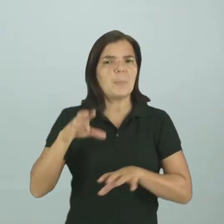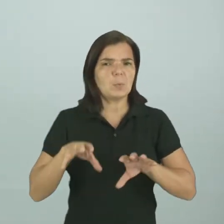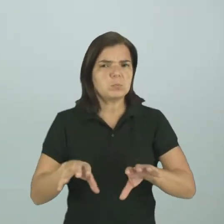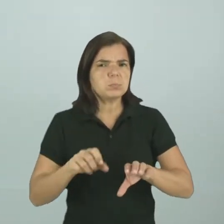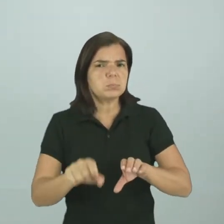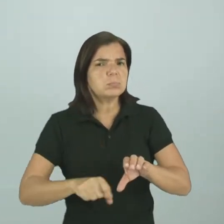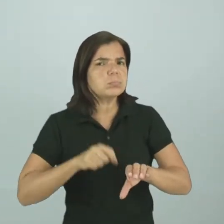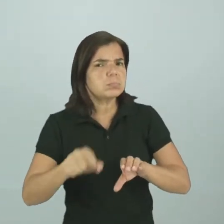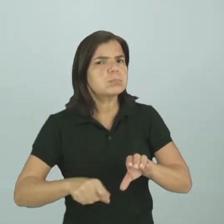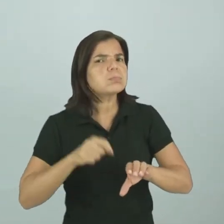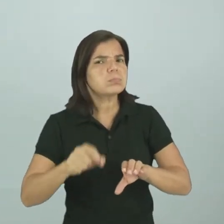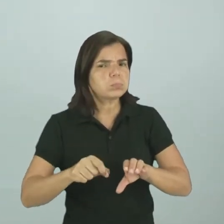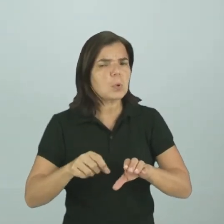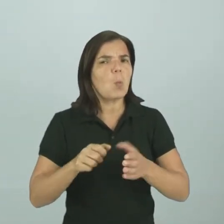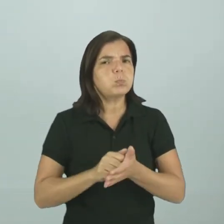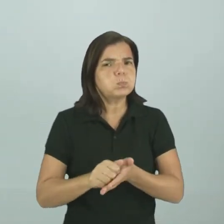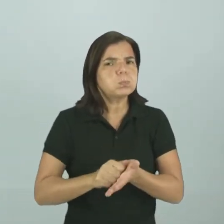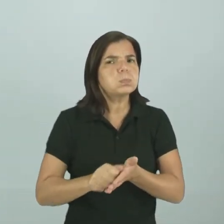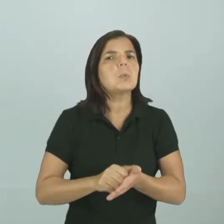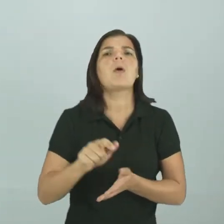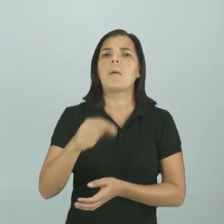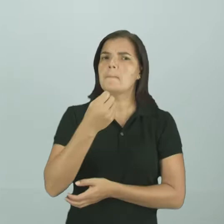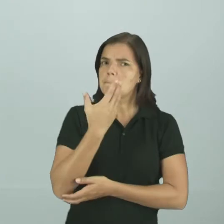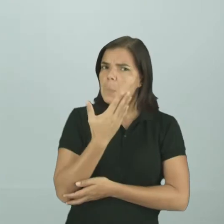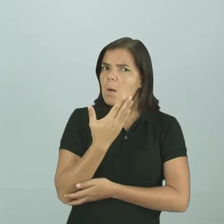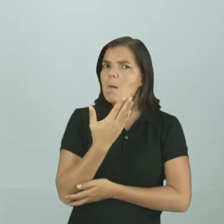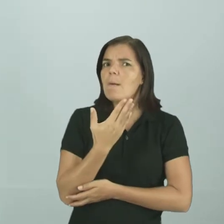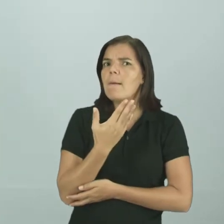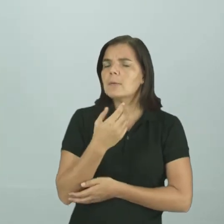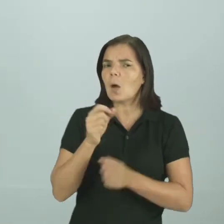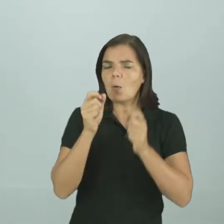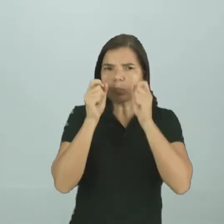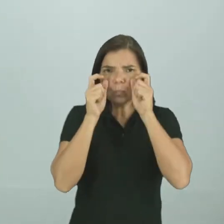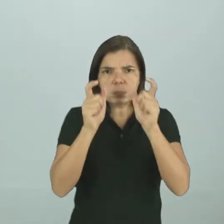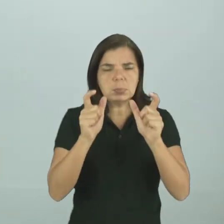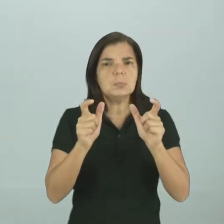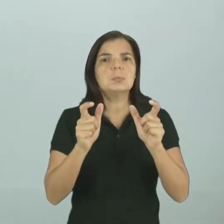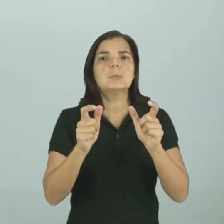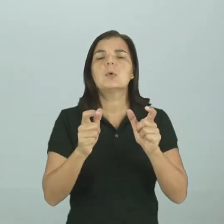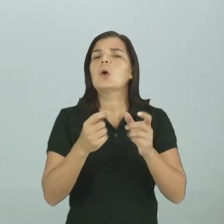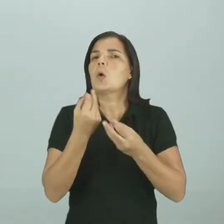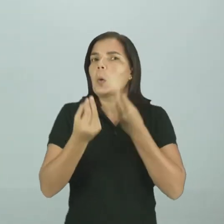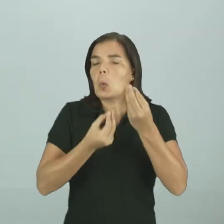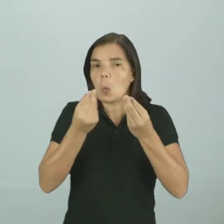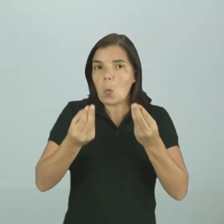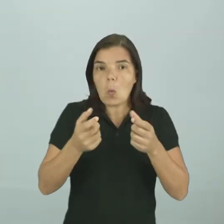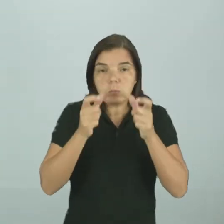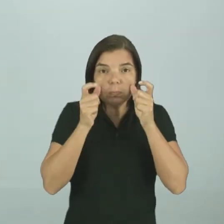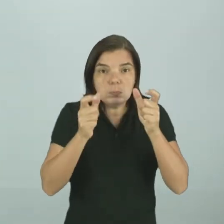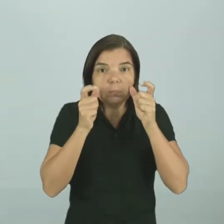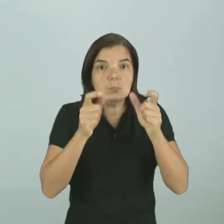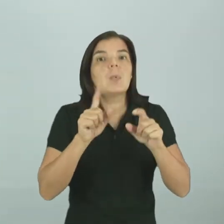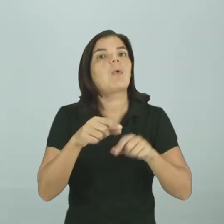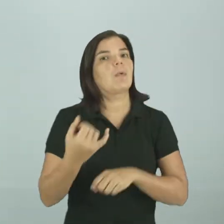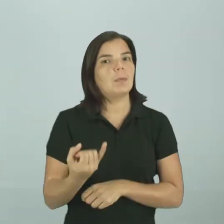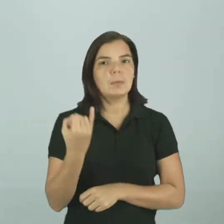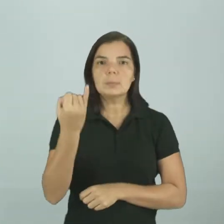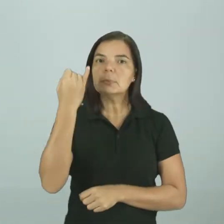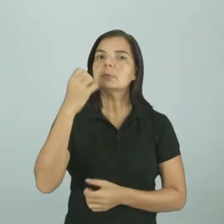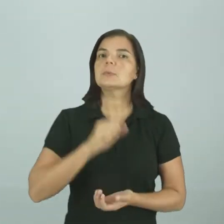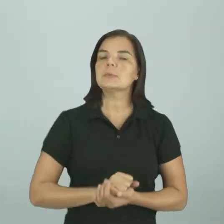boa, esse negócio é bom, então ele dá lucro. E quando dá lucro, é